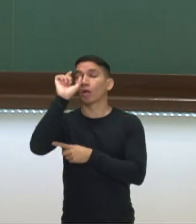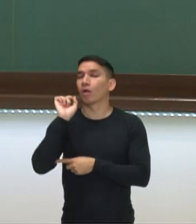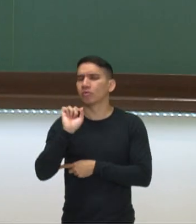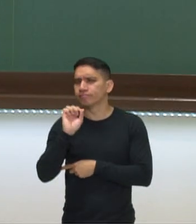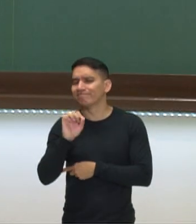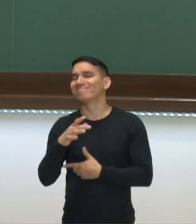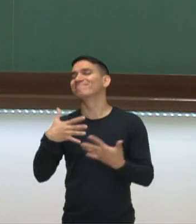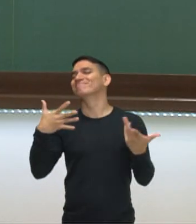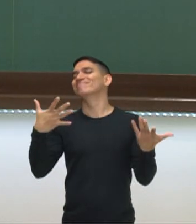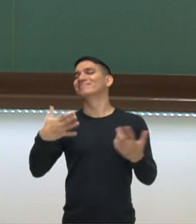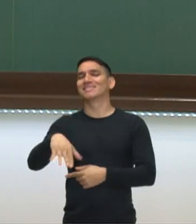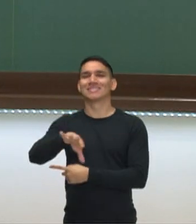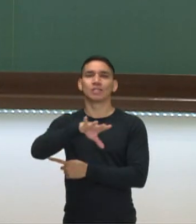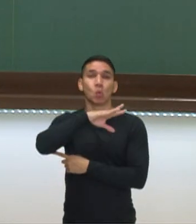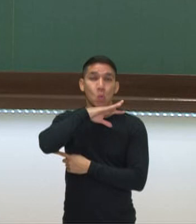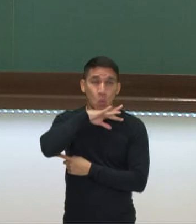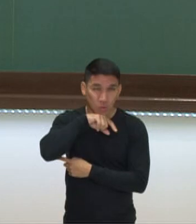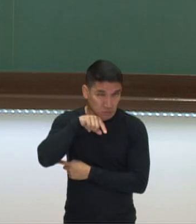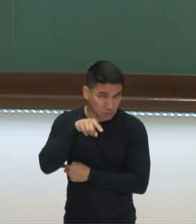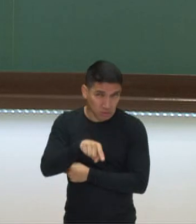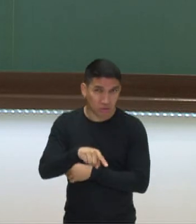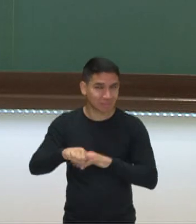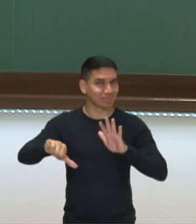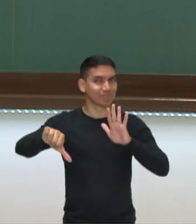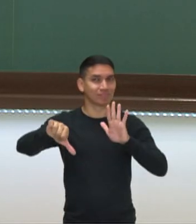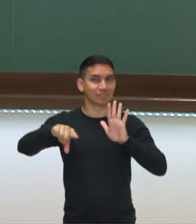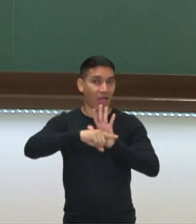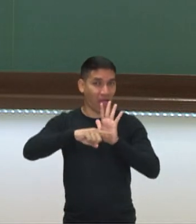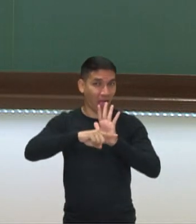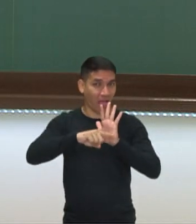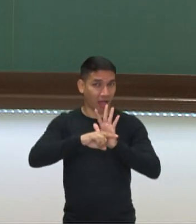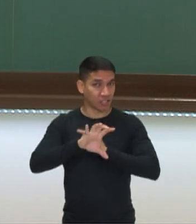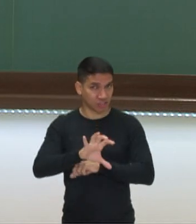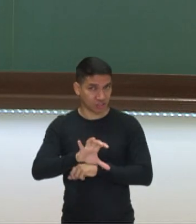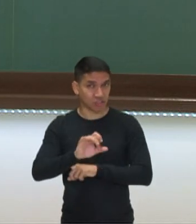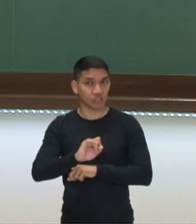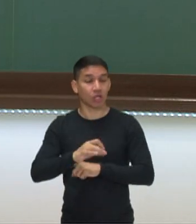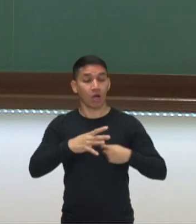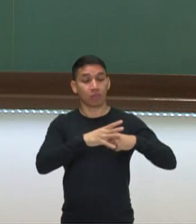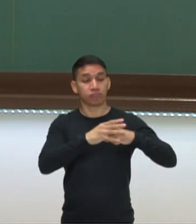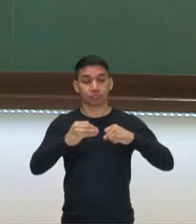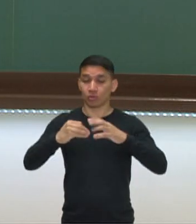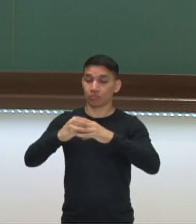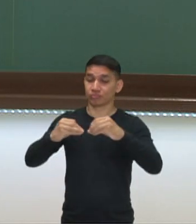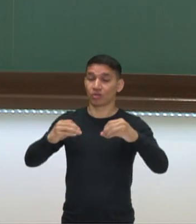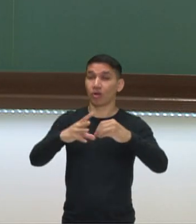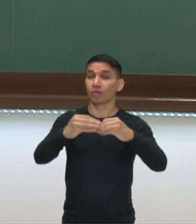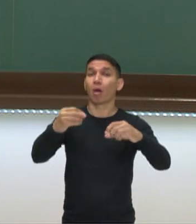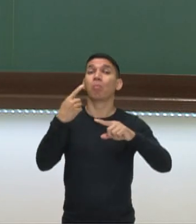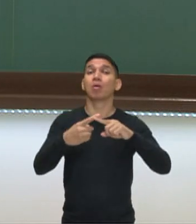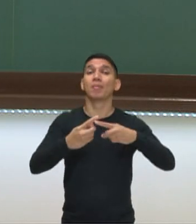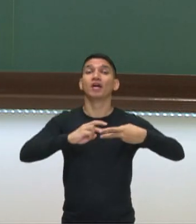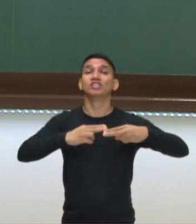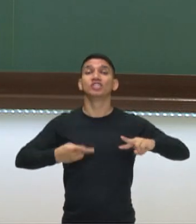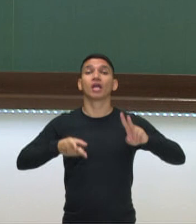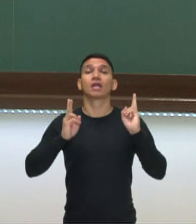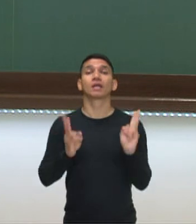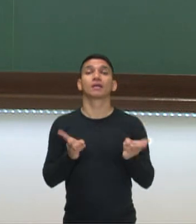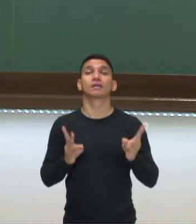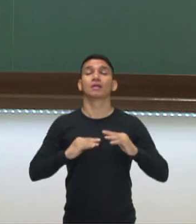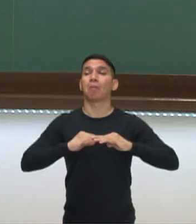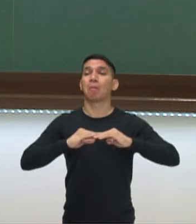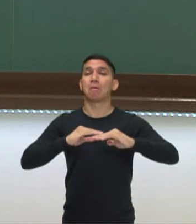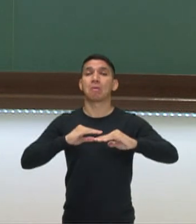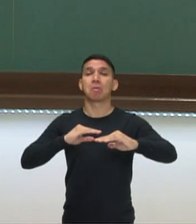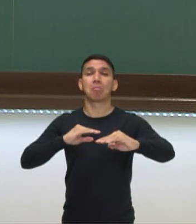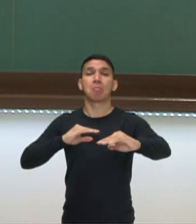ponto negativo da reprodução assexuada é isso, é não promover variabilidade genética. Sempre o